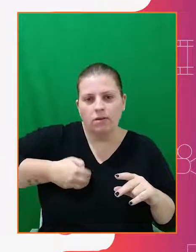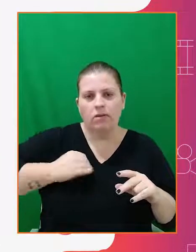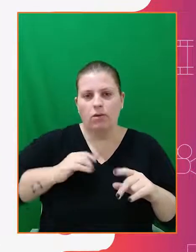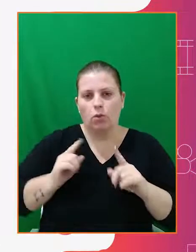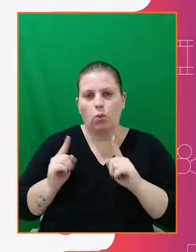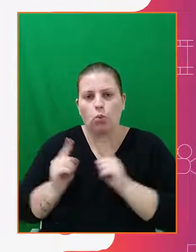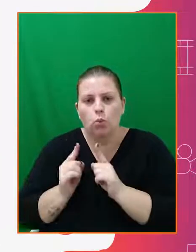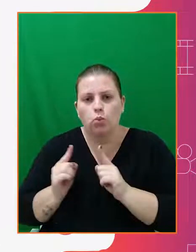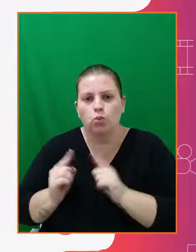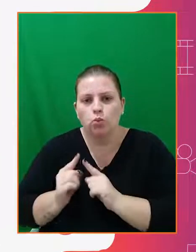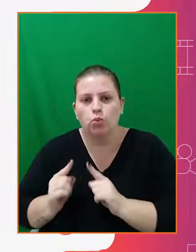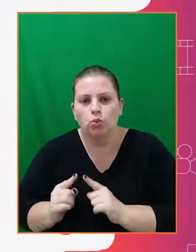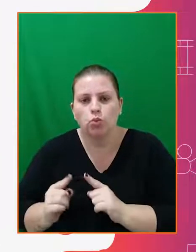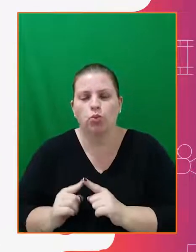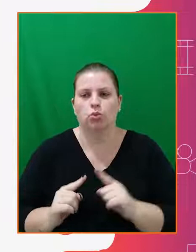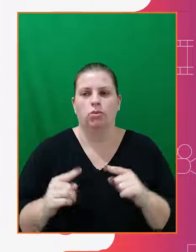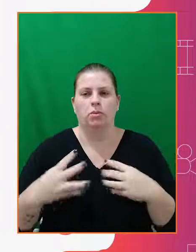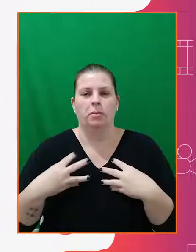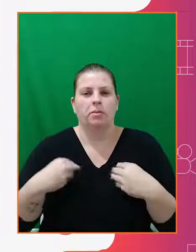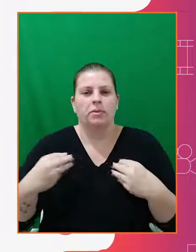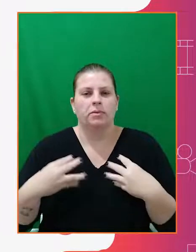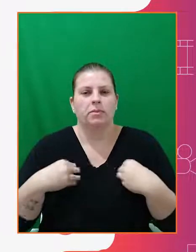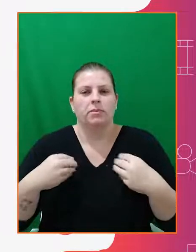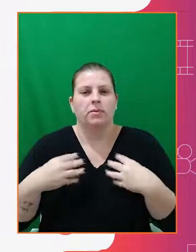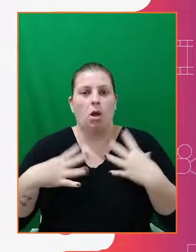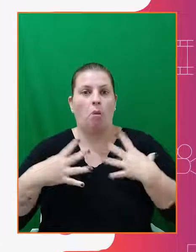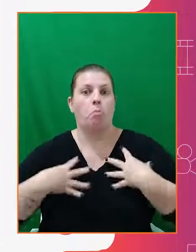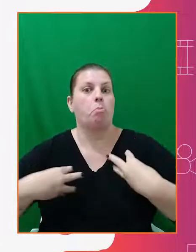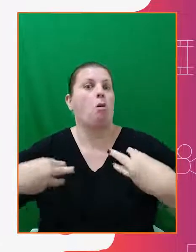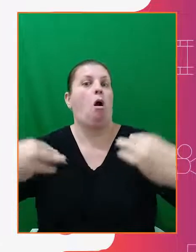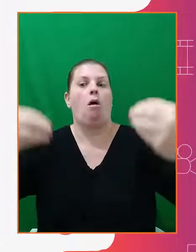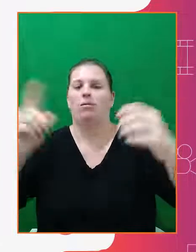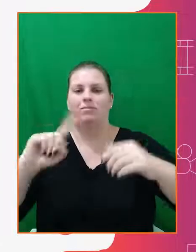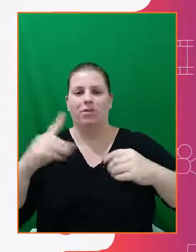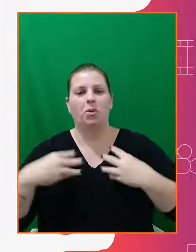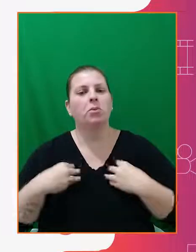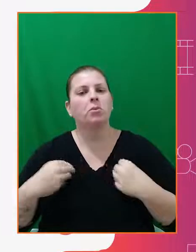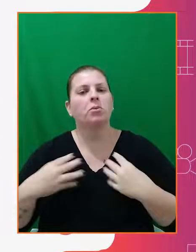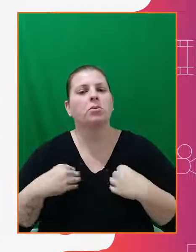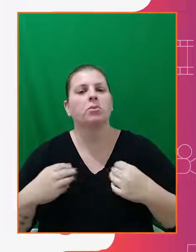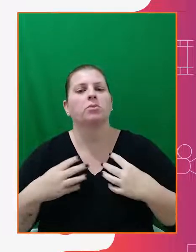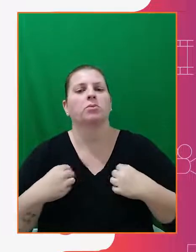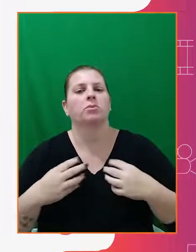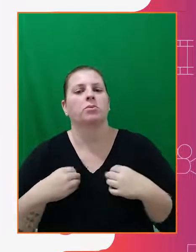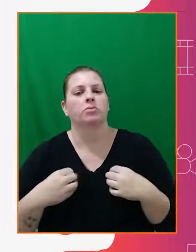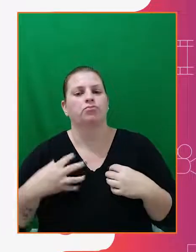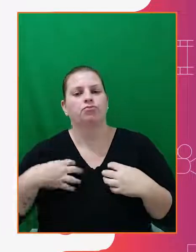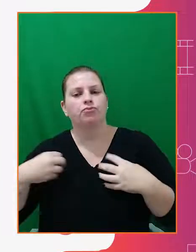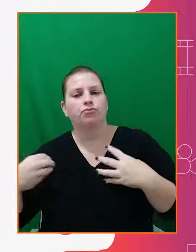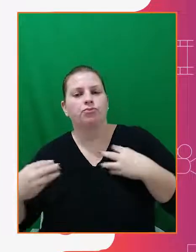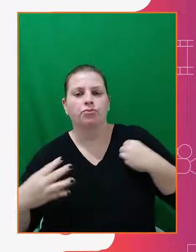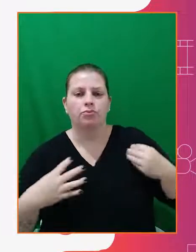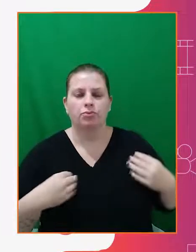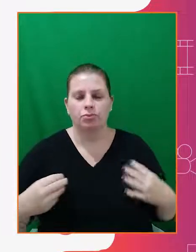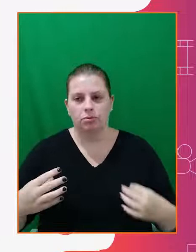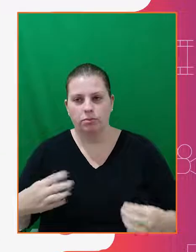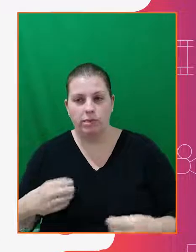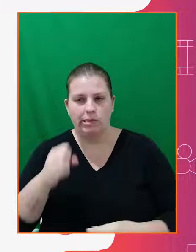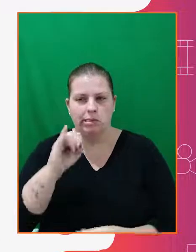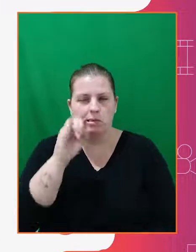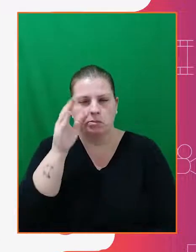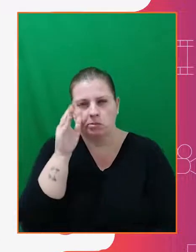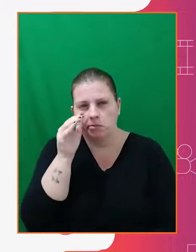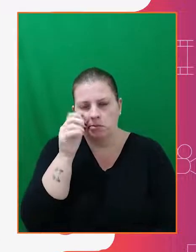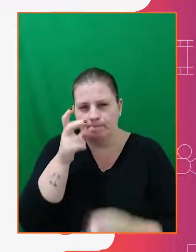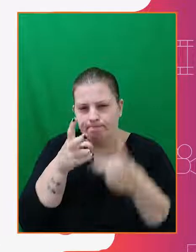dando a sensação do tamanho dos pelos, do direcionamento e do formato. Se observarmos o